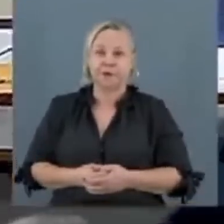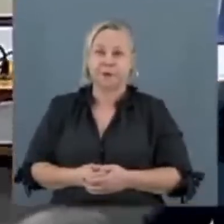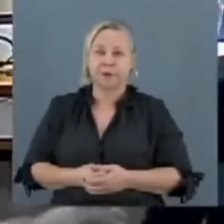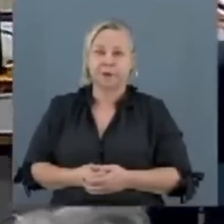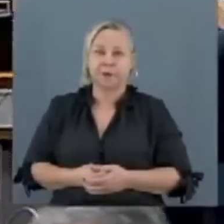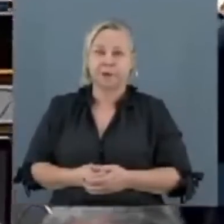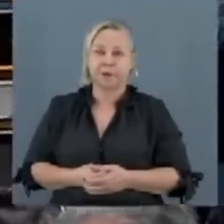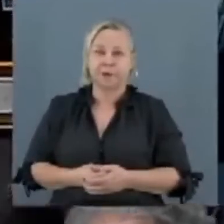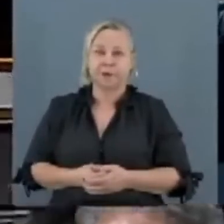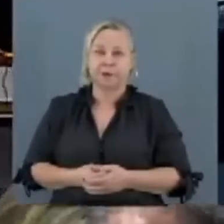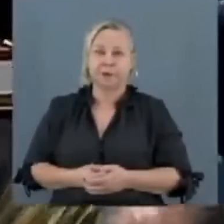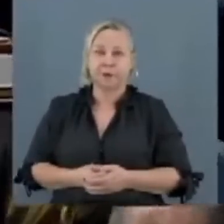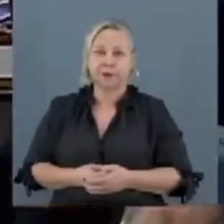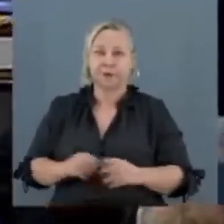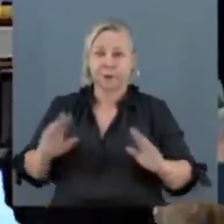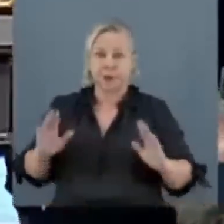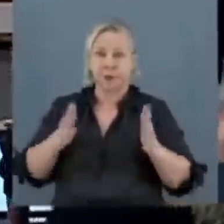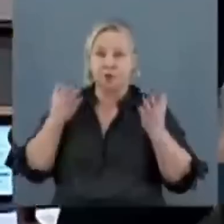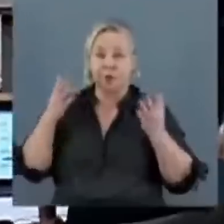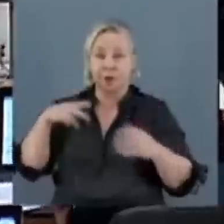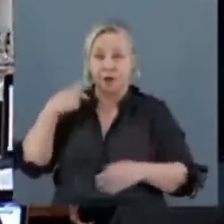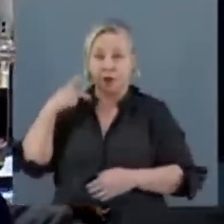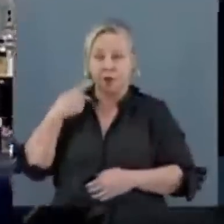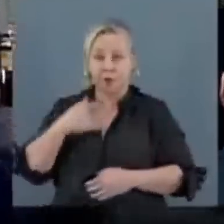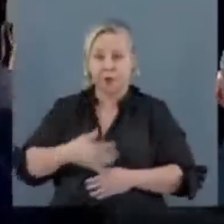e a homenagem